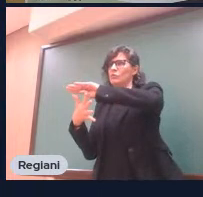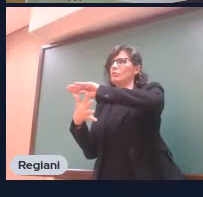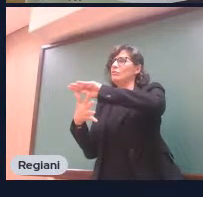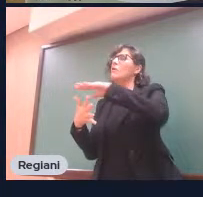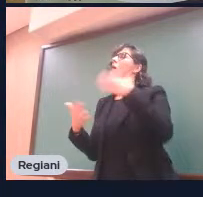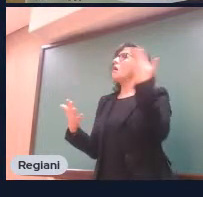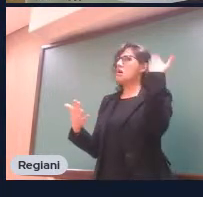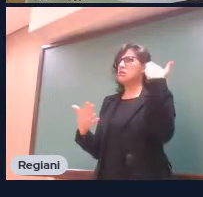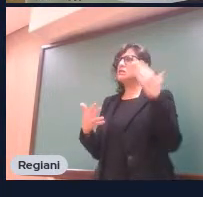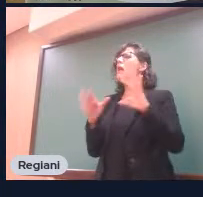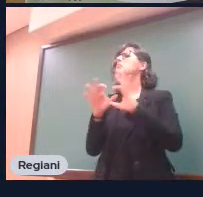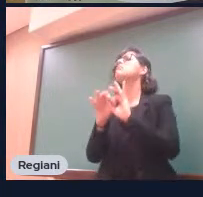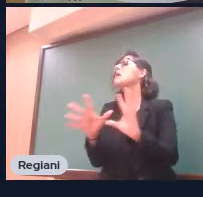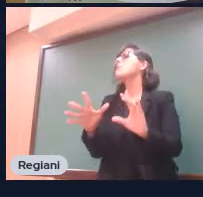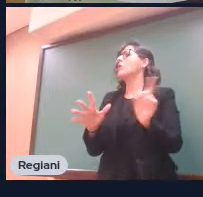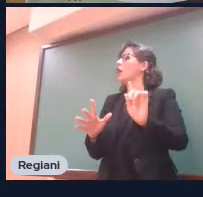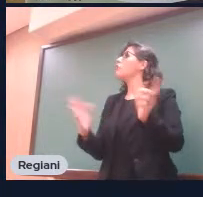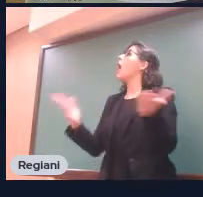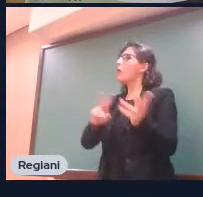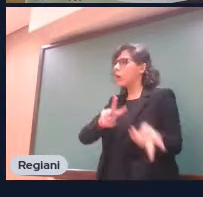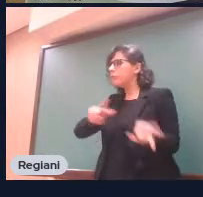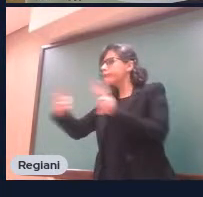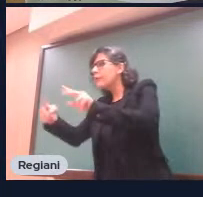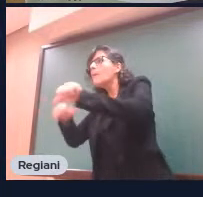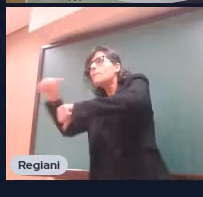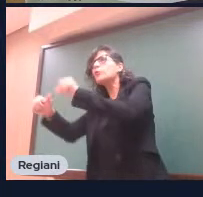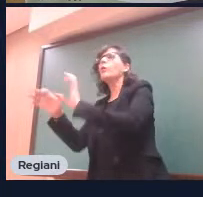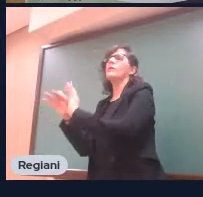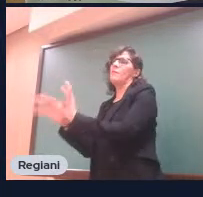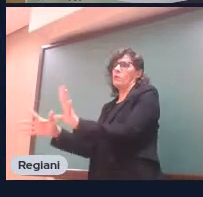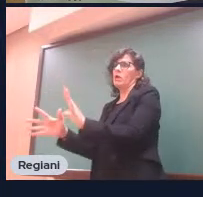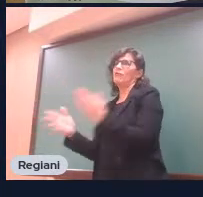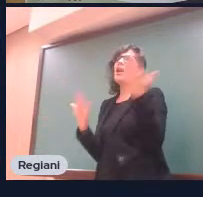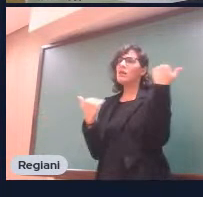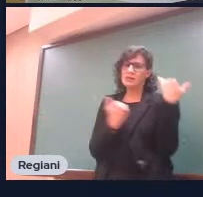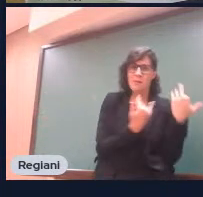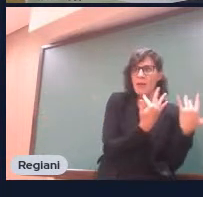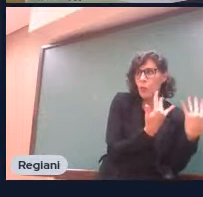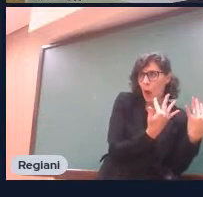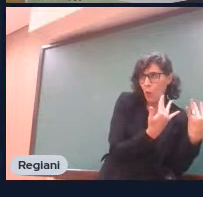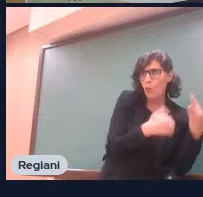eram democráticos para democráticos. Manuais